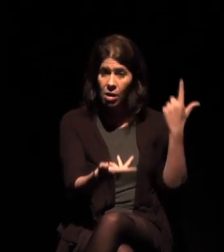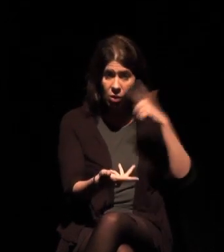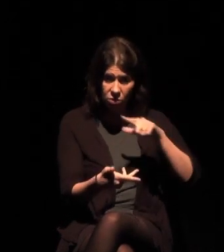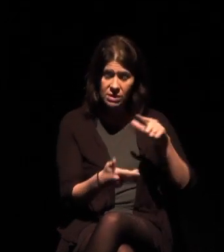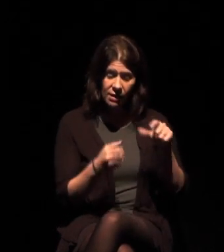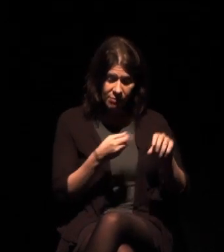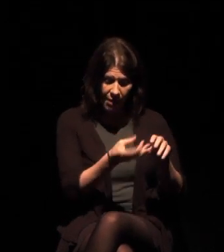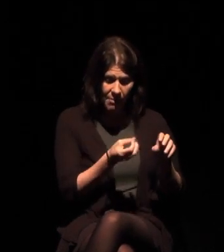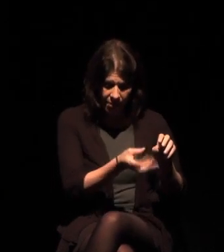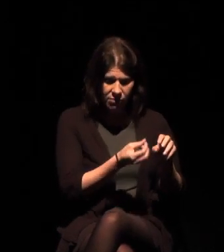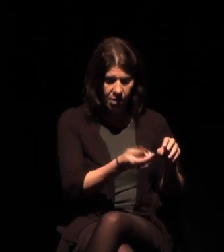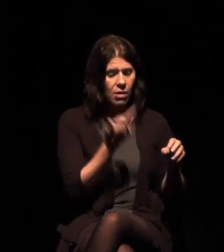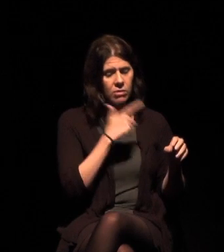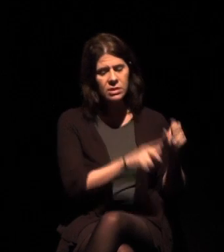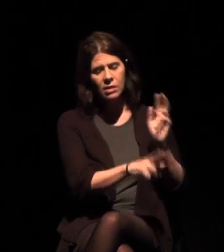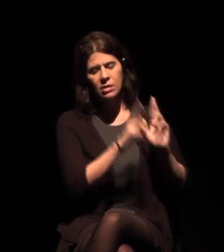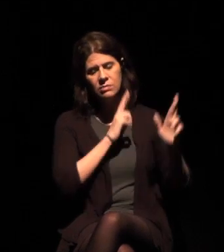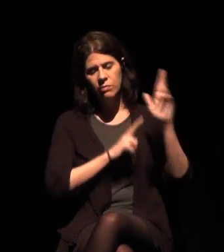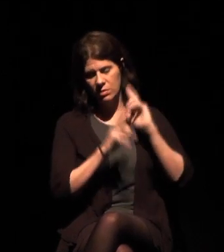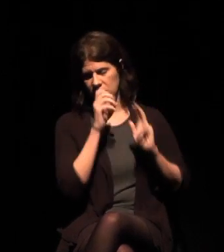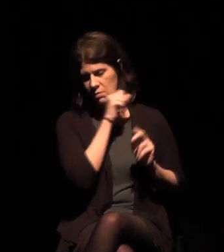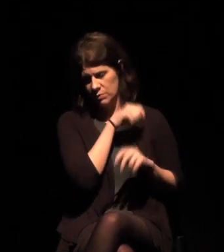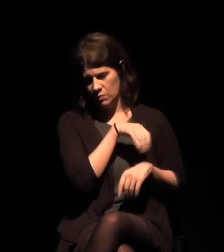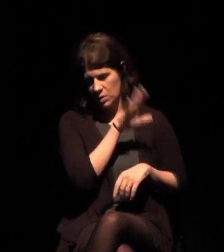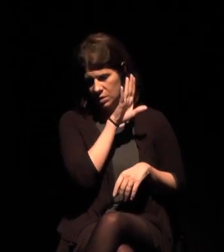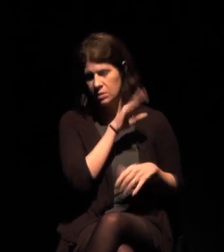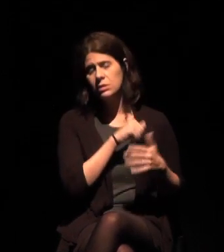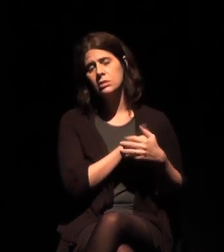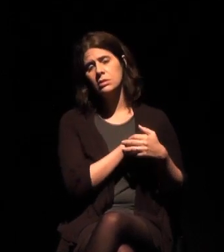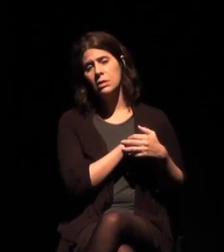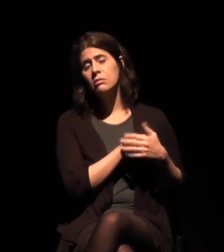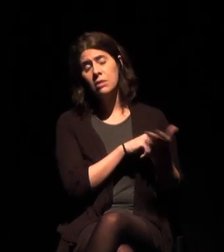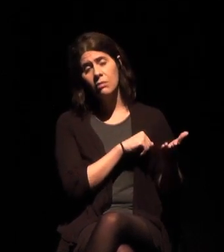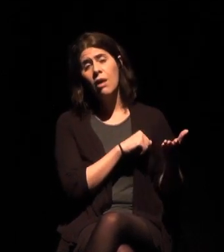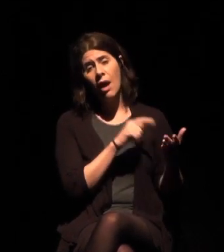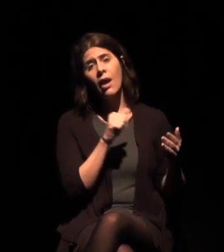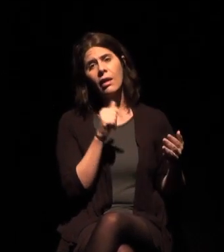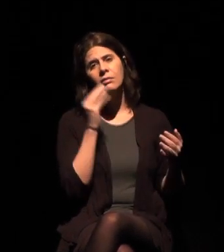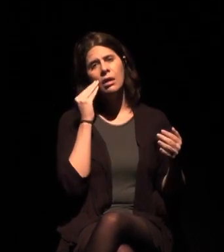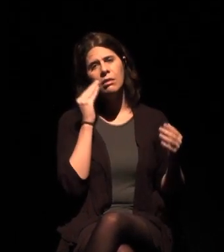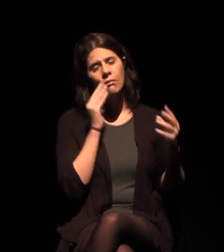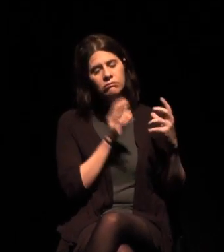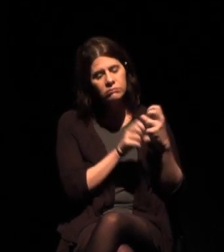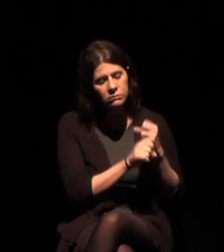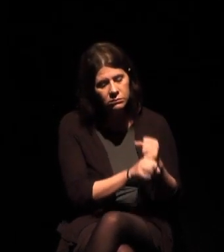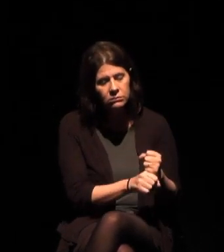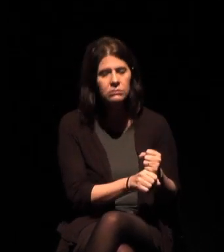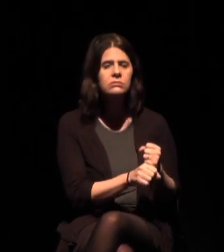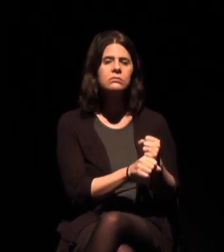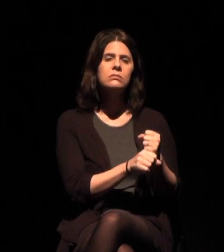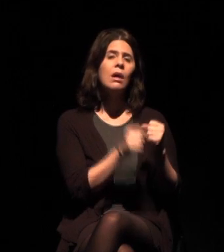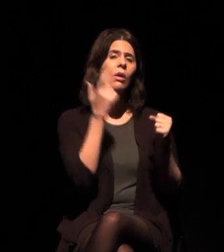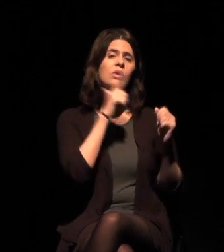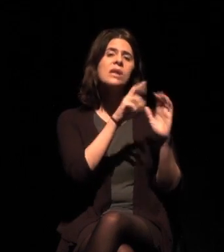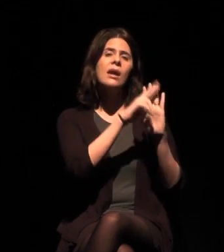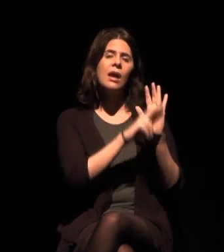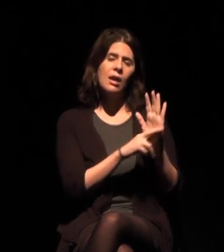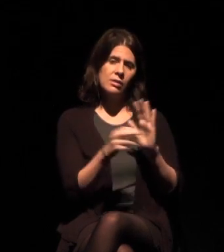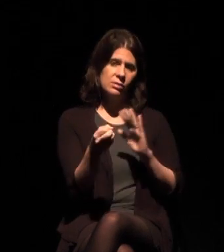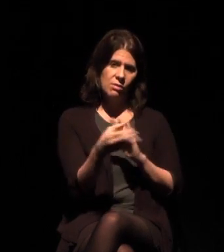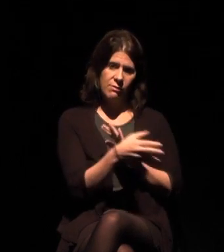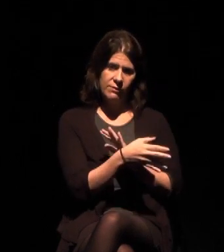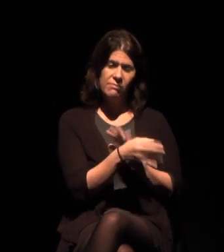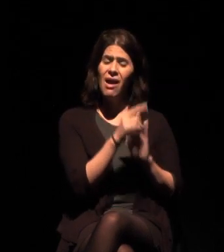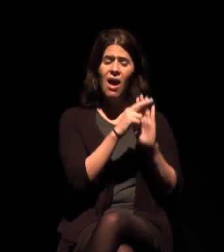entradas então eu acho que isso é o caminho o caminho de usar mais otimização para trazer regras como eu disse as regras que